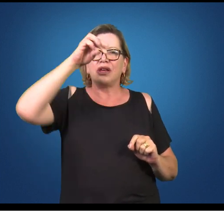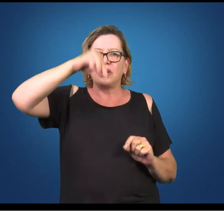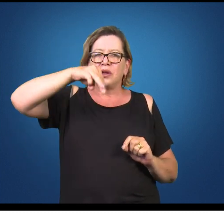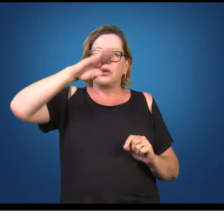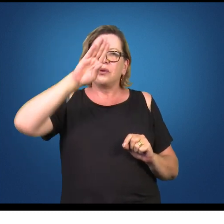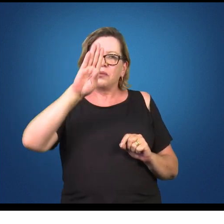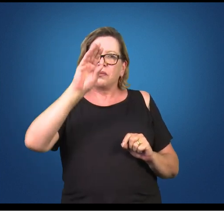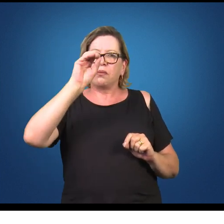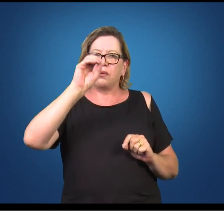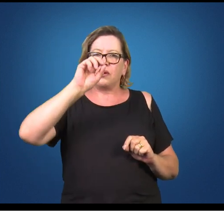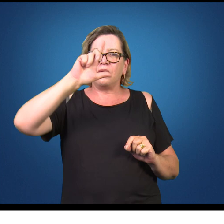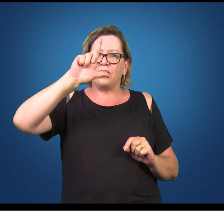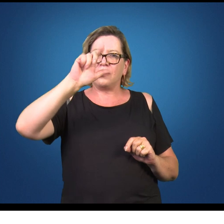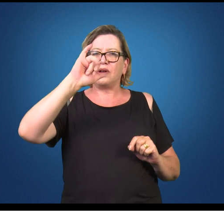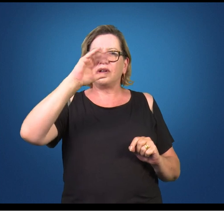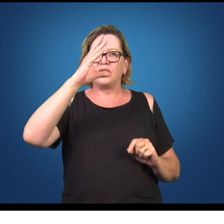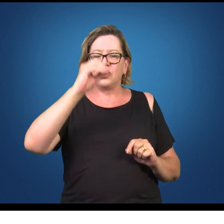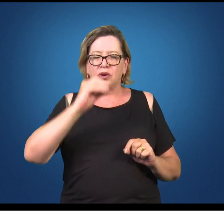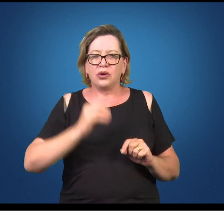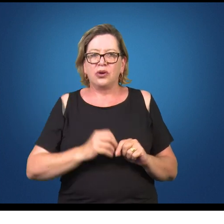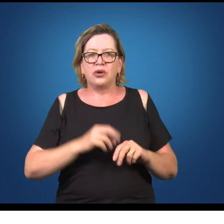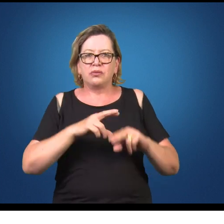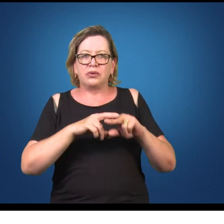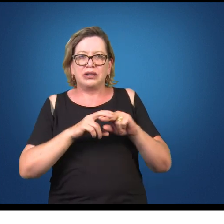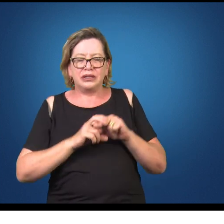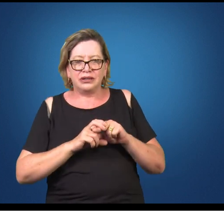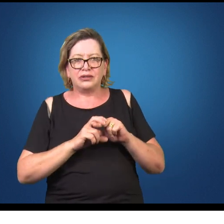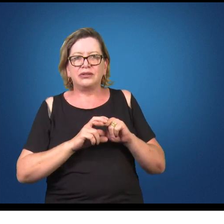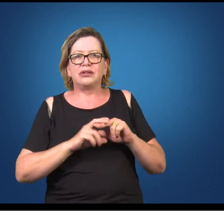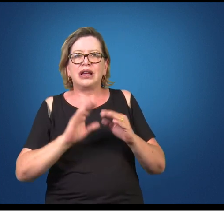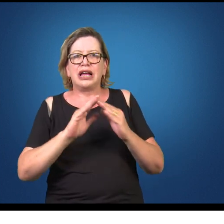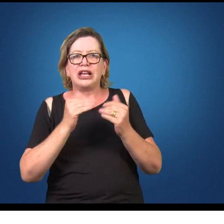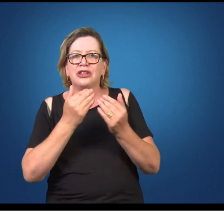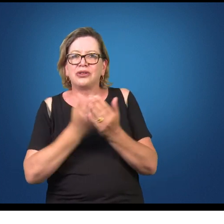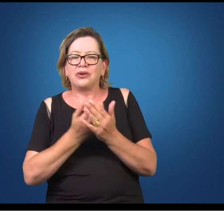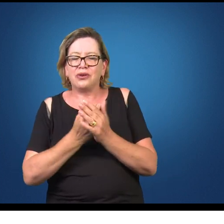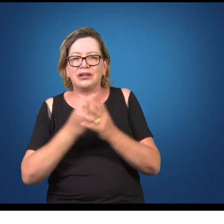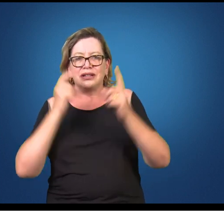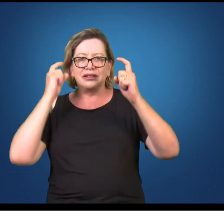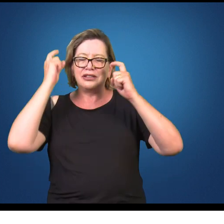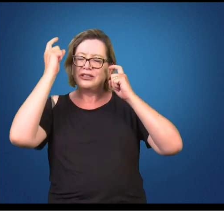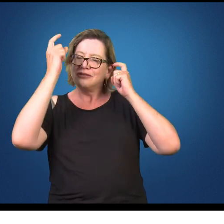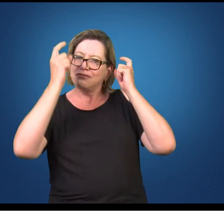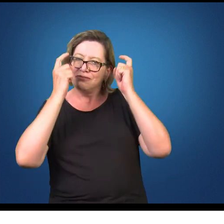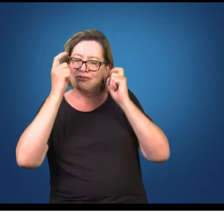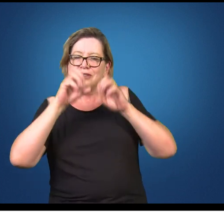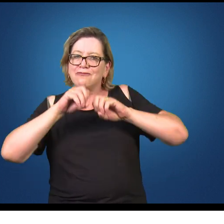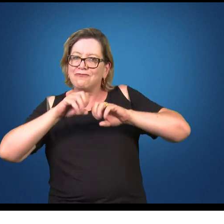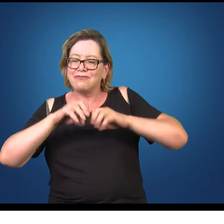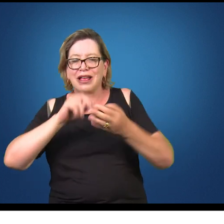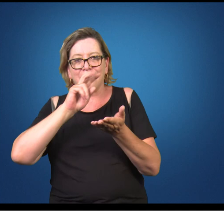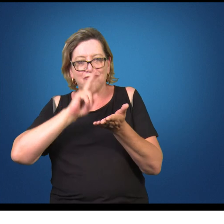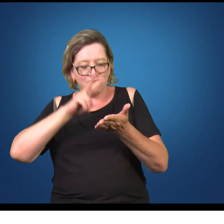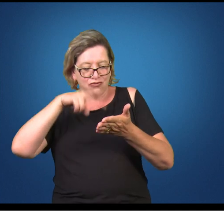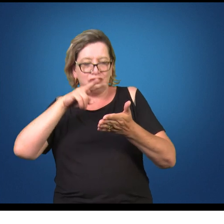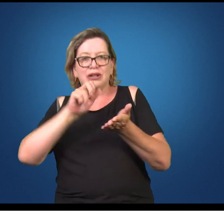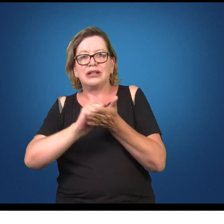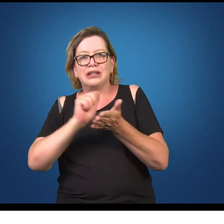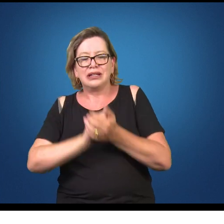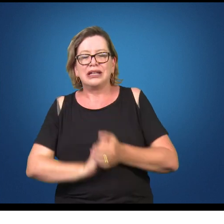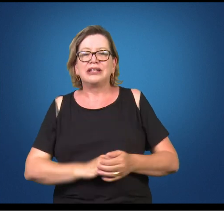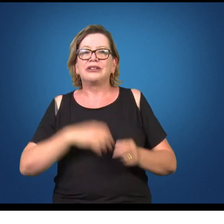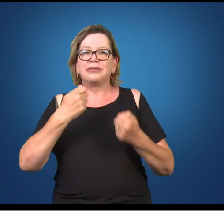a escola tem se preocupado muito com isso, em defasagem do outro. E a experiência estética deveria envolver, ela envolve os dois,